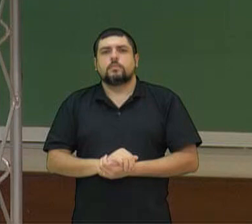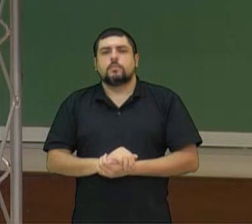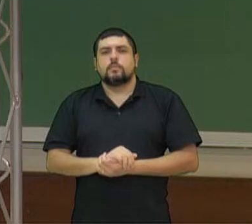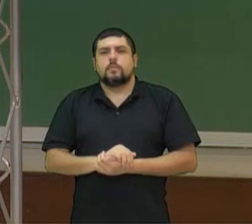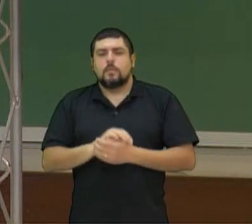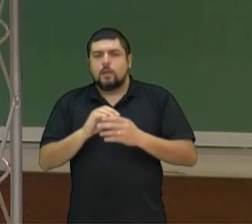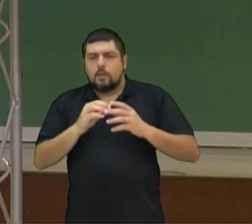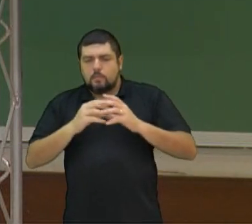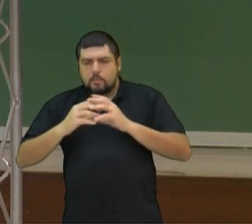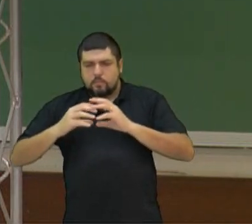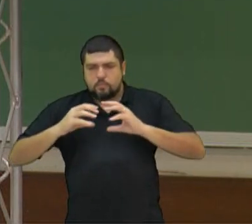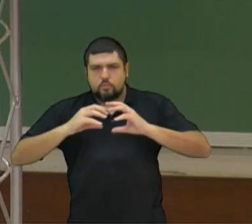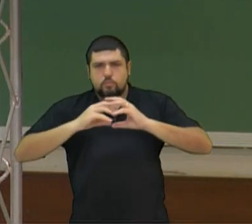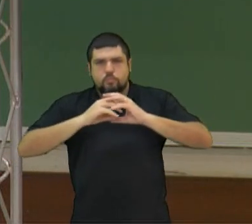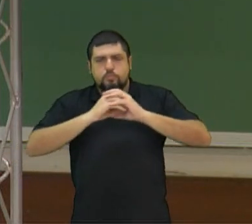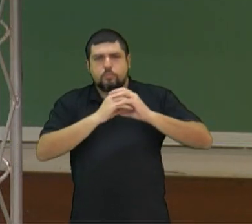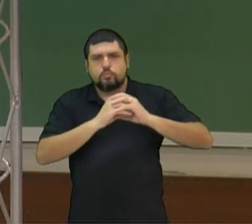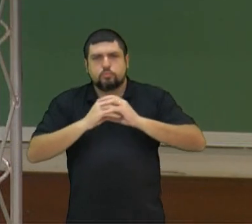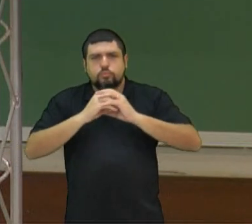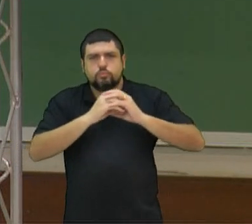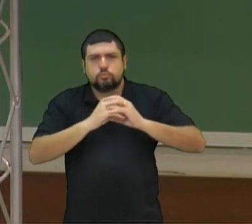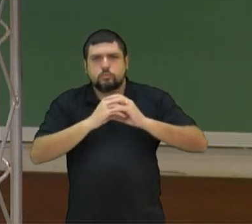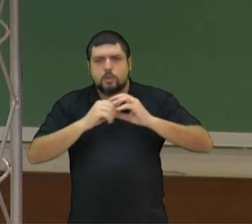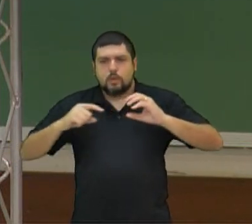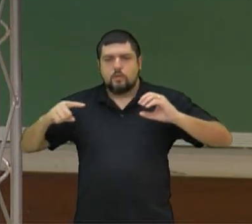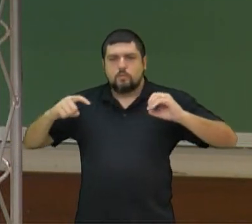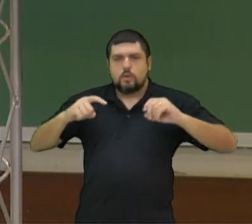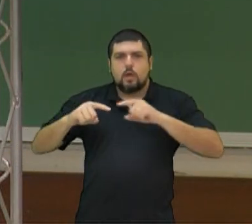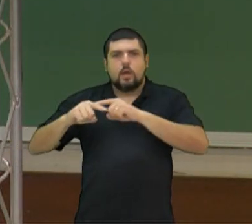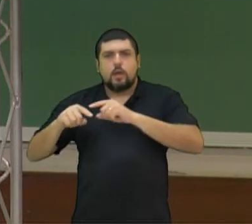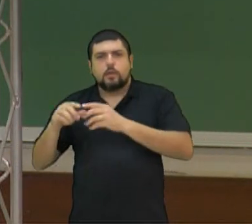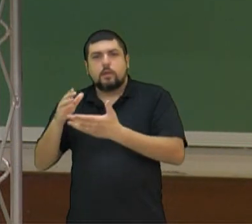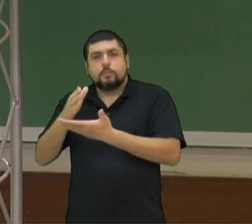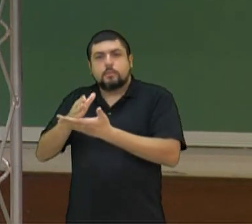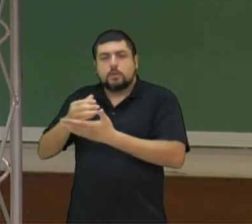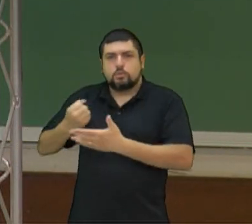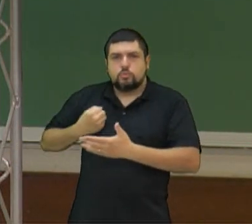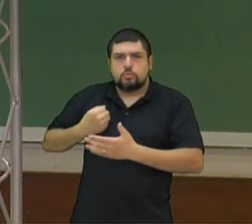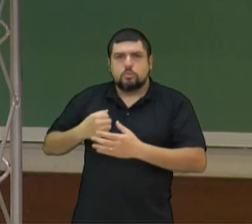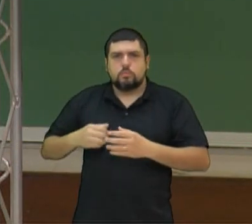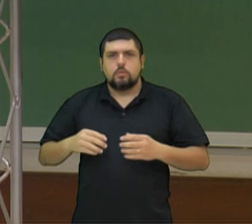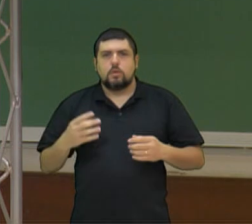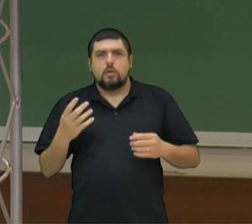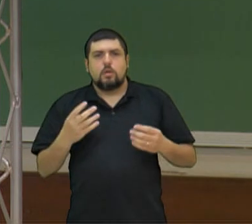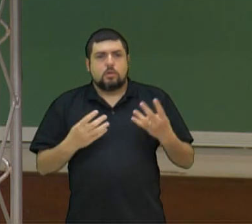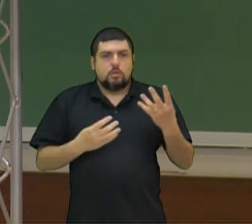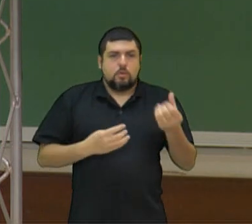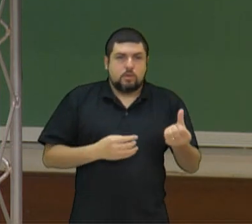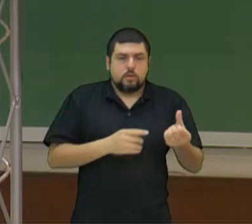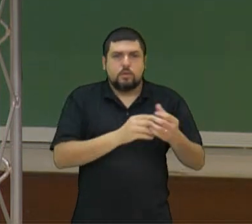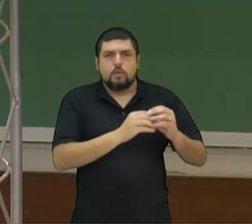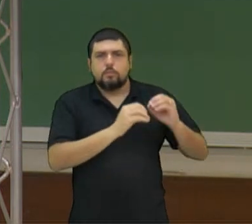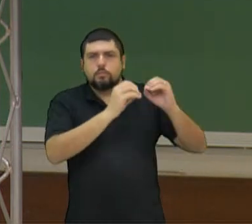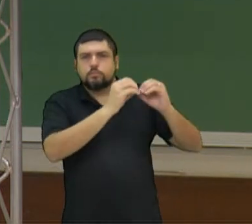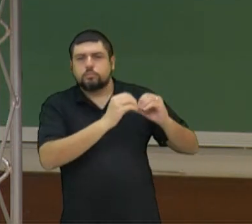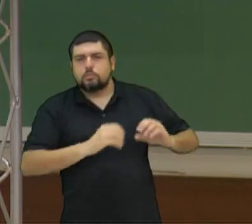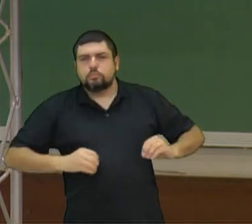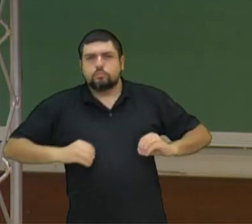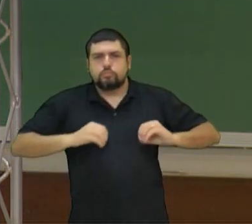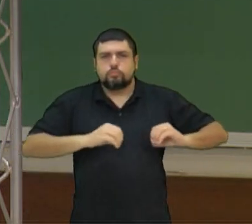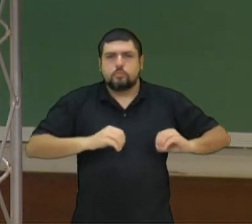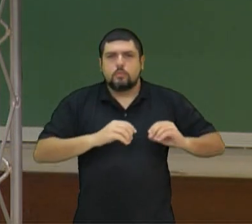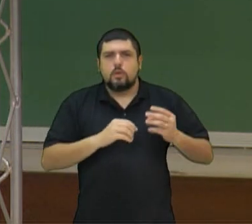meiose leva à formação de gametas com a metade desse número, ou seja, de 46 a mulher produz óvulos com 23,